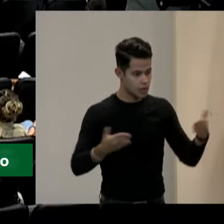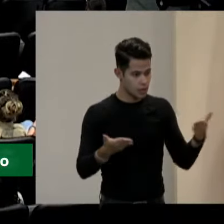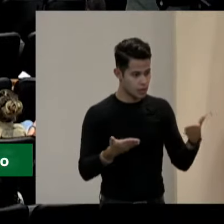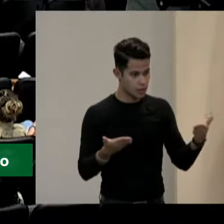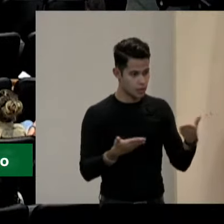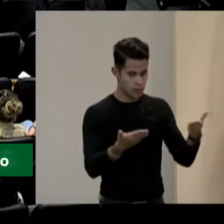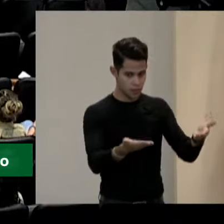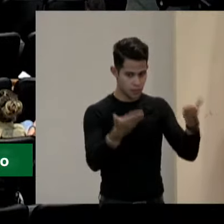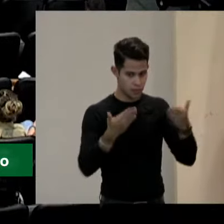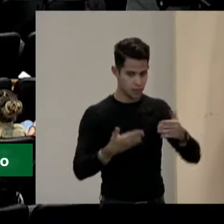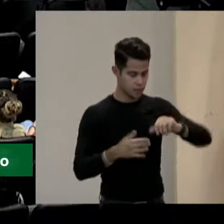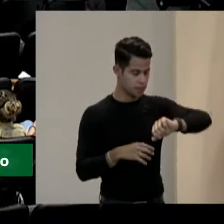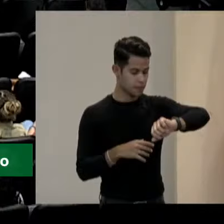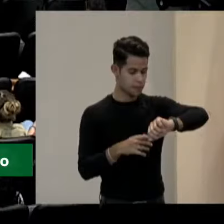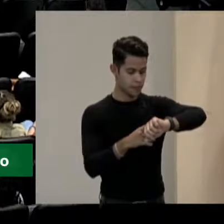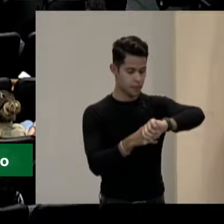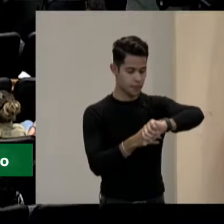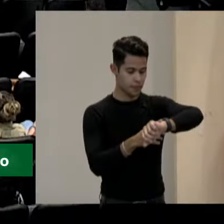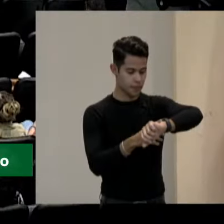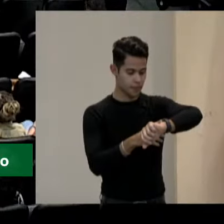Claro, por favor, por favor.